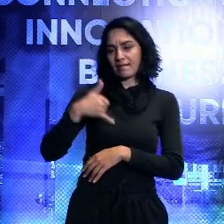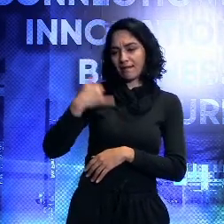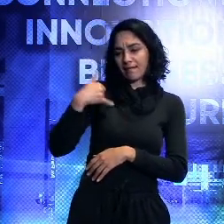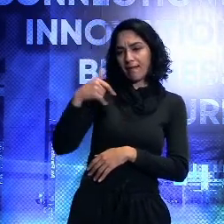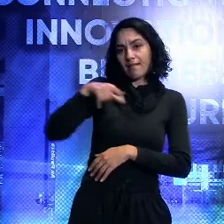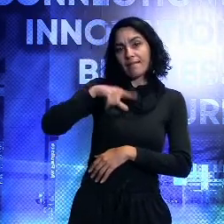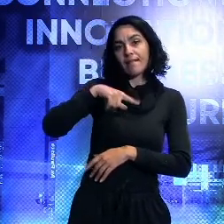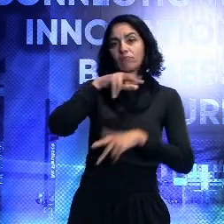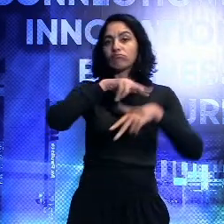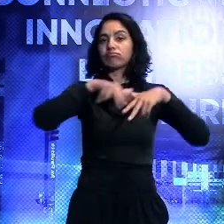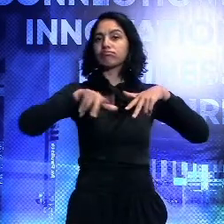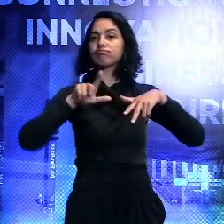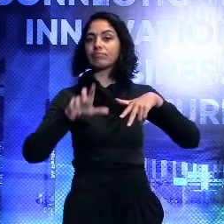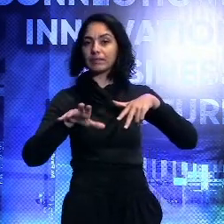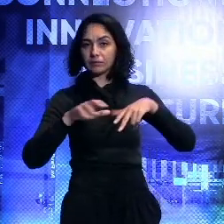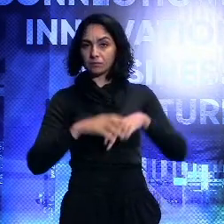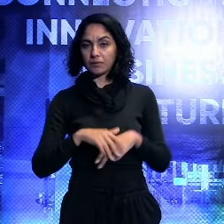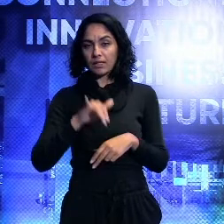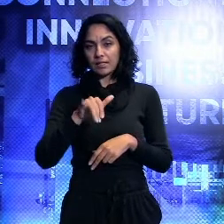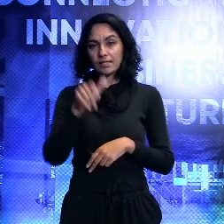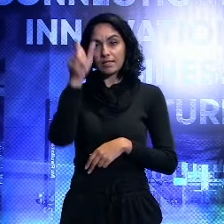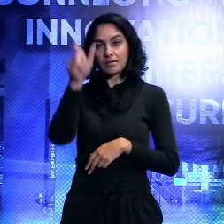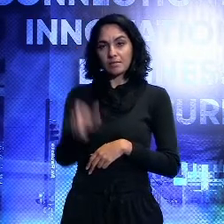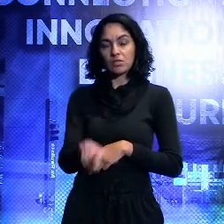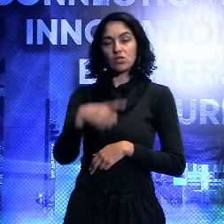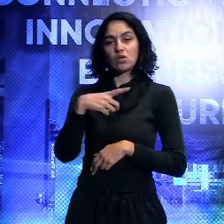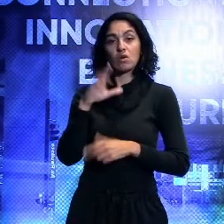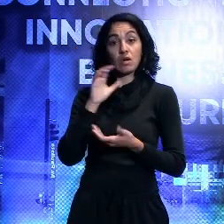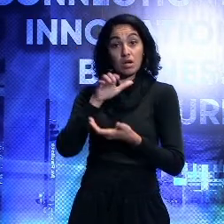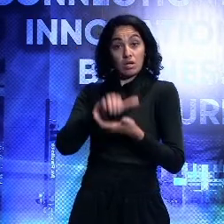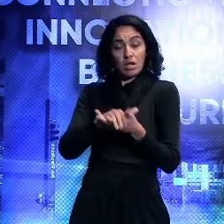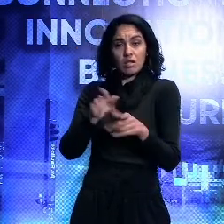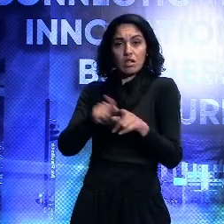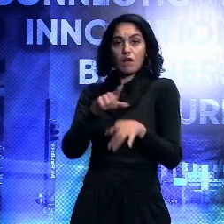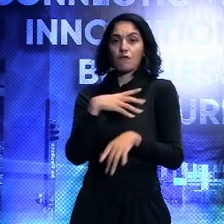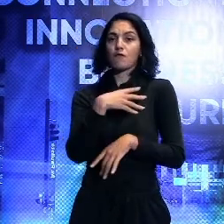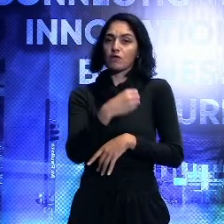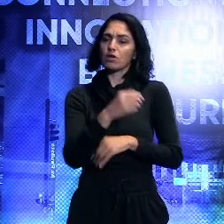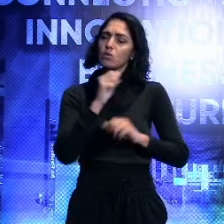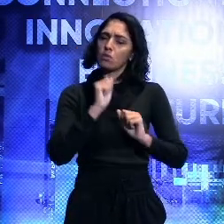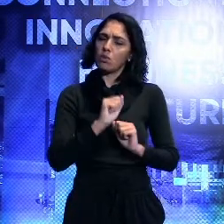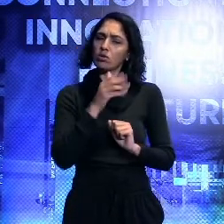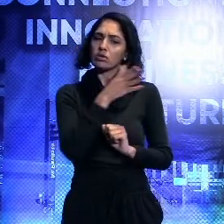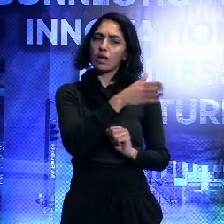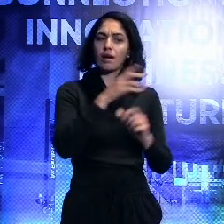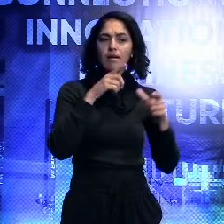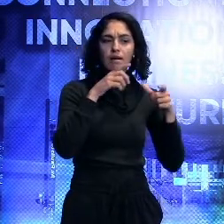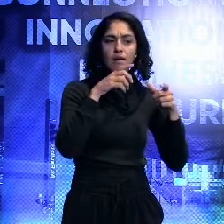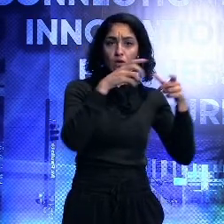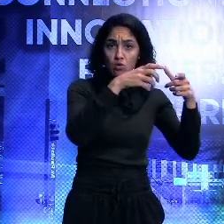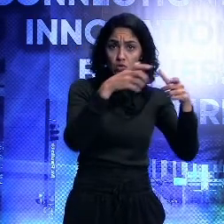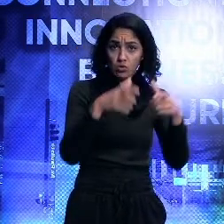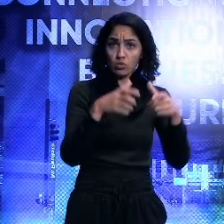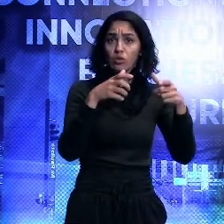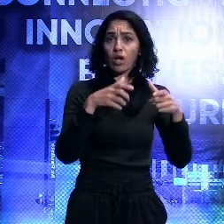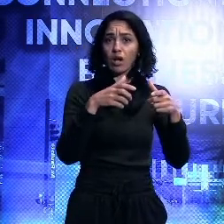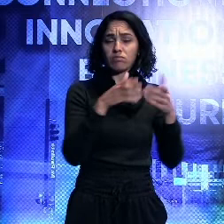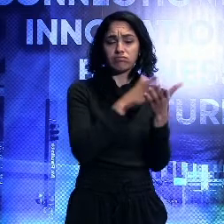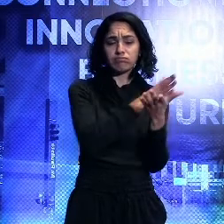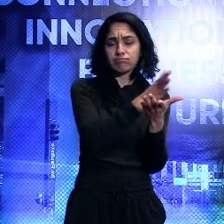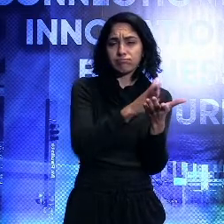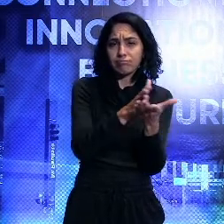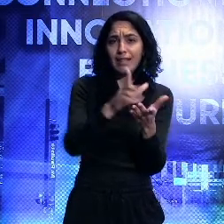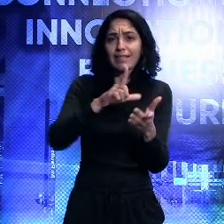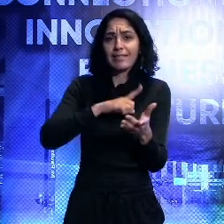certo? Se a pessoa é casada e ela tem filhos, eu posso ir lá no diagnóstico setorial, lá do Conselho Federal de Enfermagem, por exemplo, e descobrir que